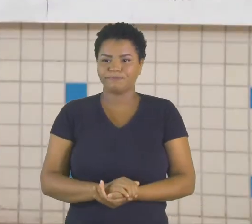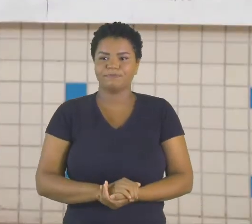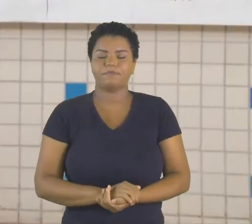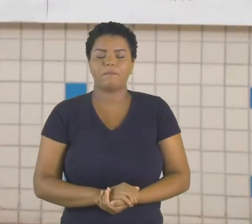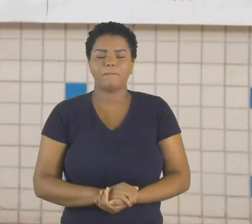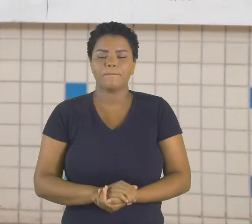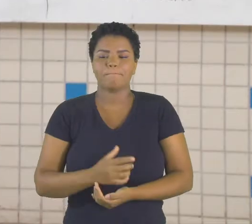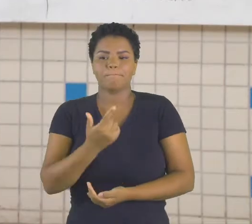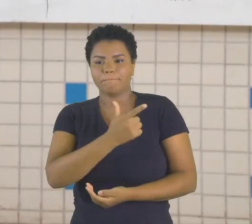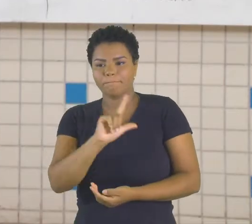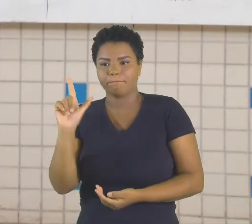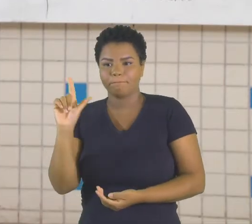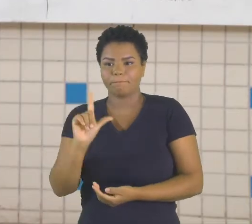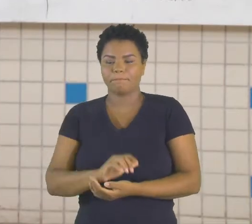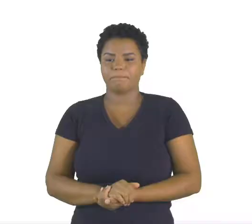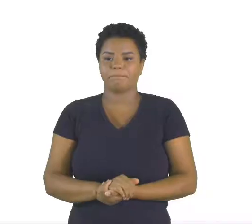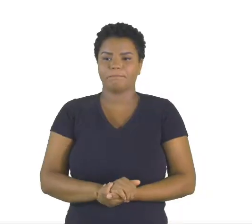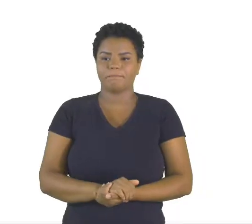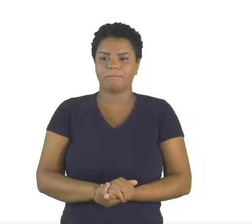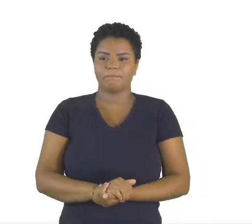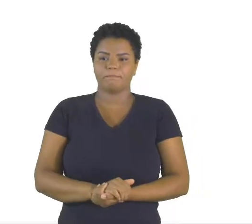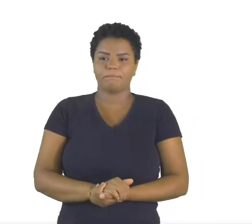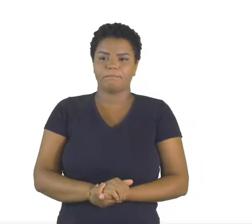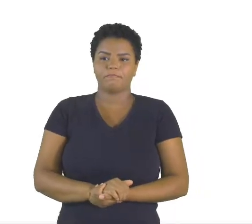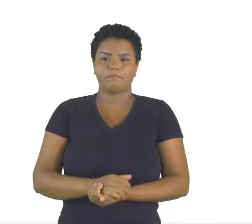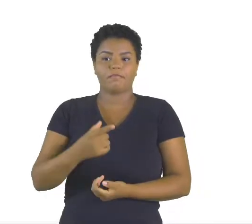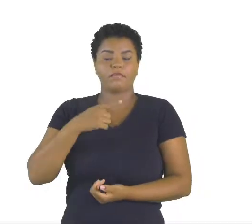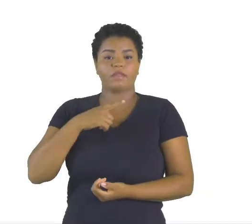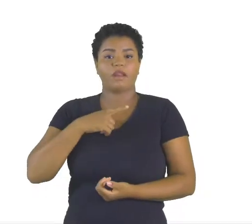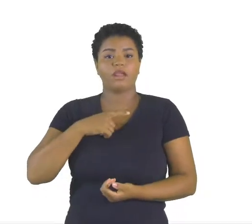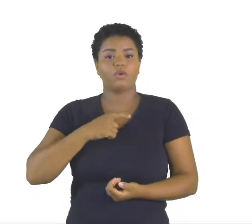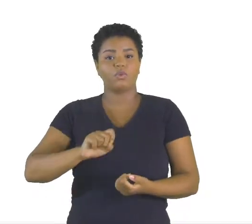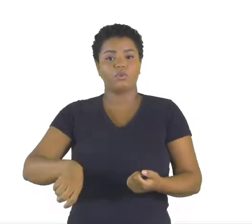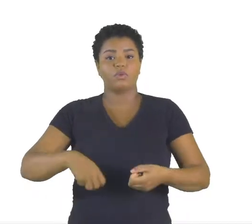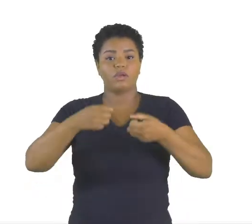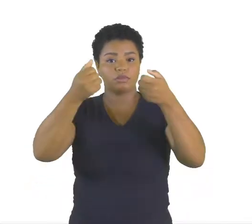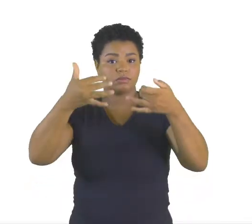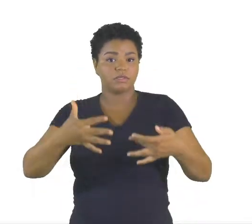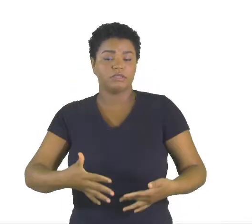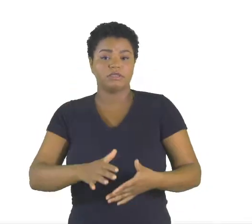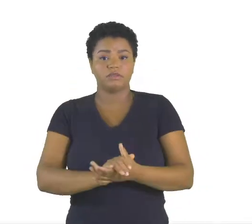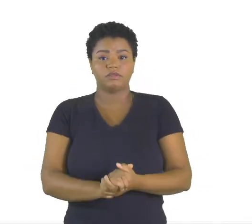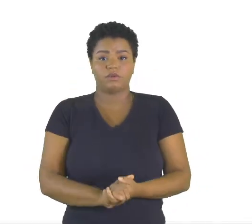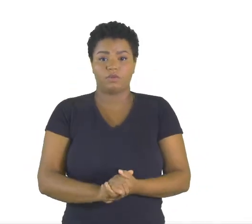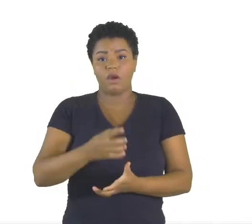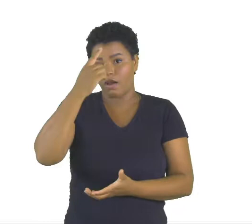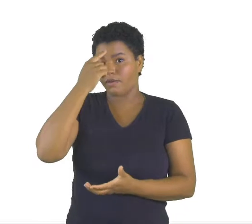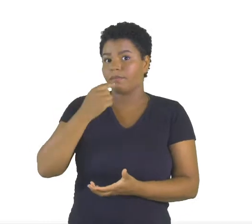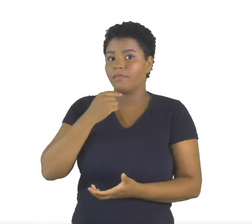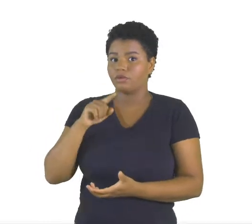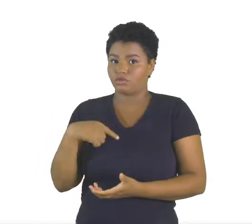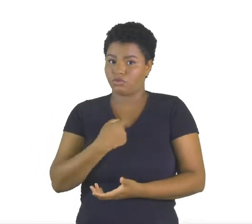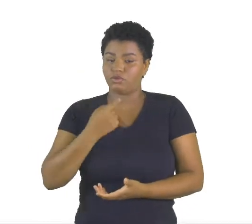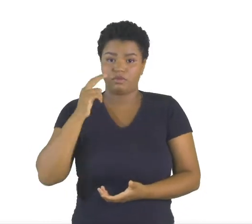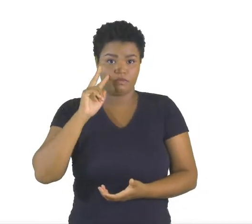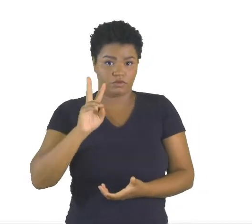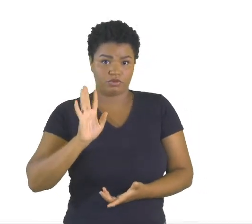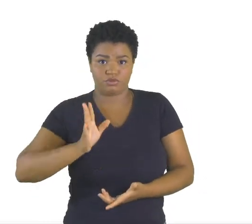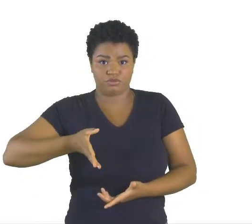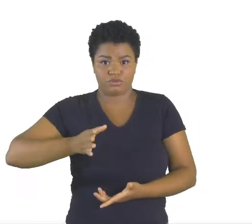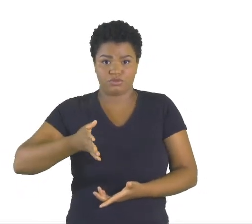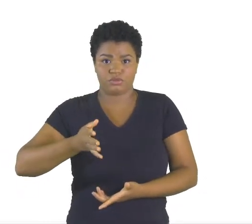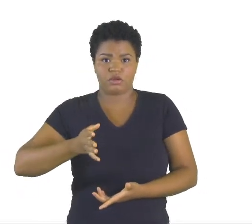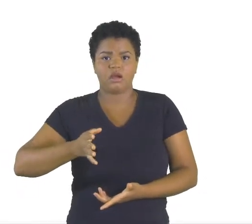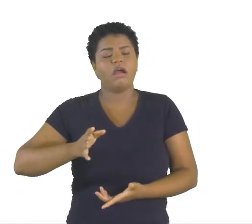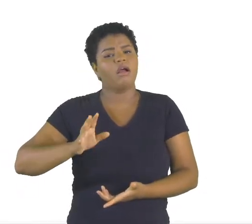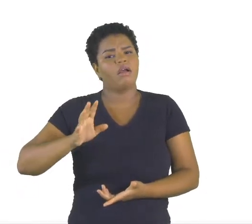ver a outra aí. E aí nós temos a definição. A partir daquela imagem que a gente vê as pessoas debatendo, o que nós podemos